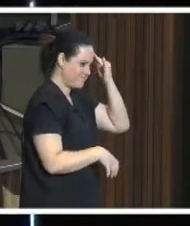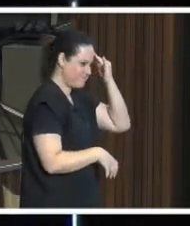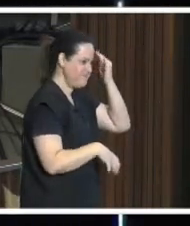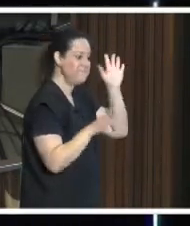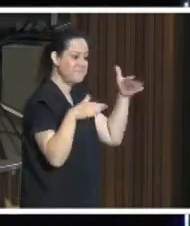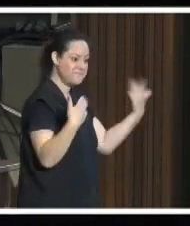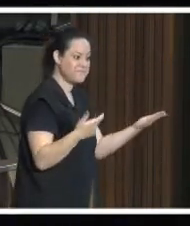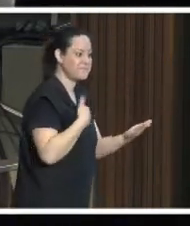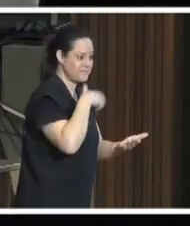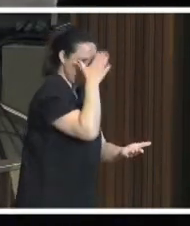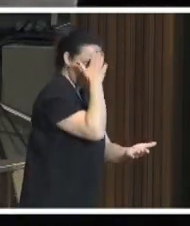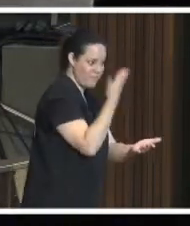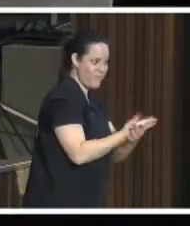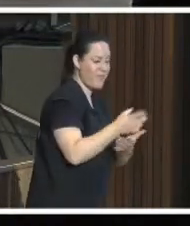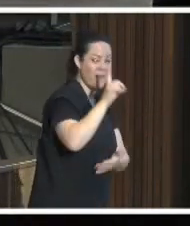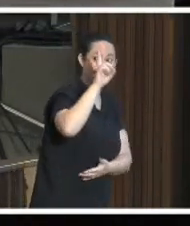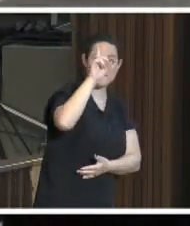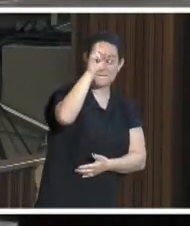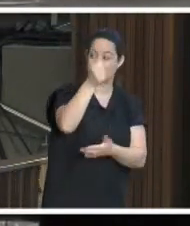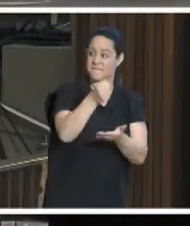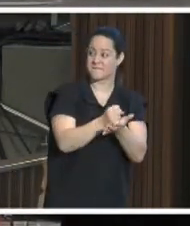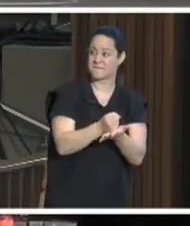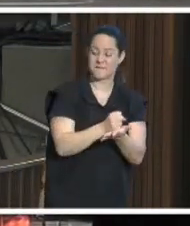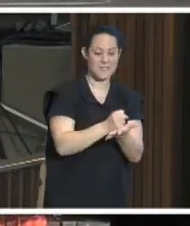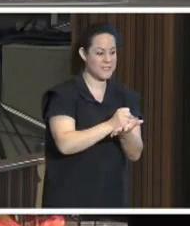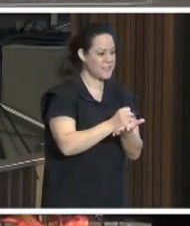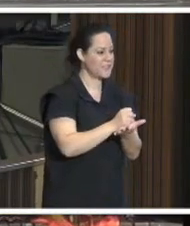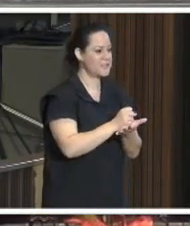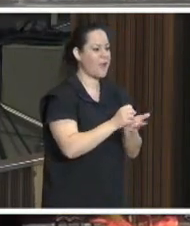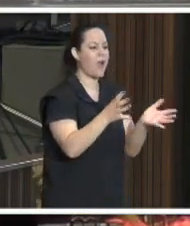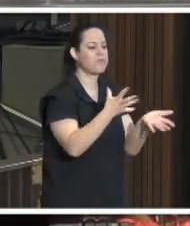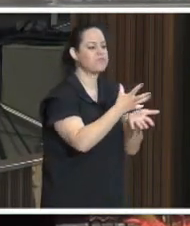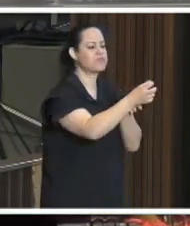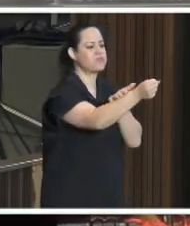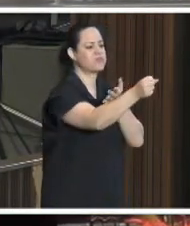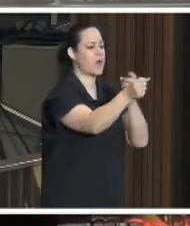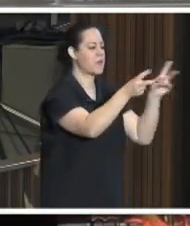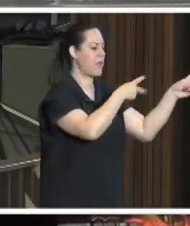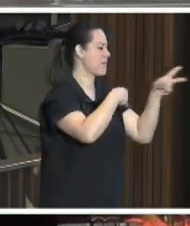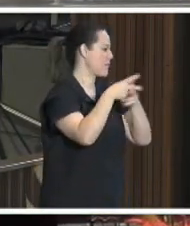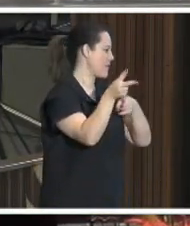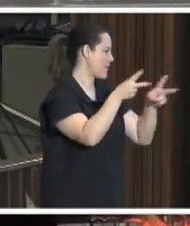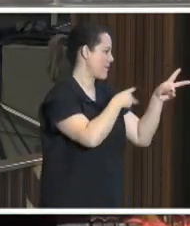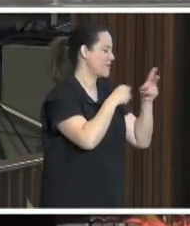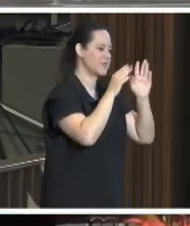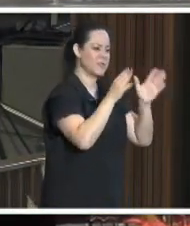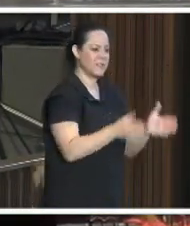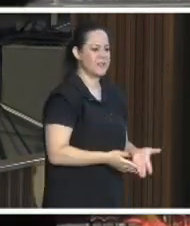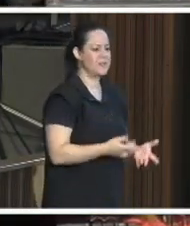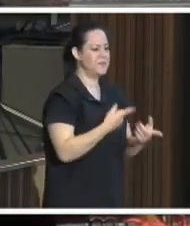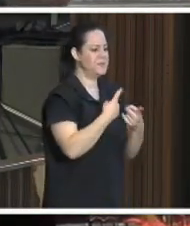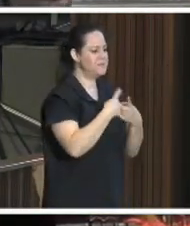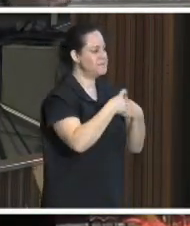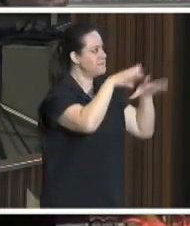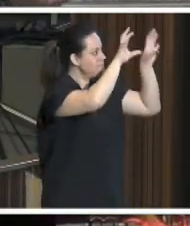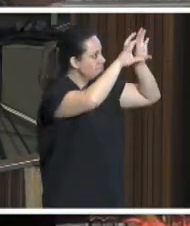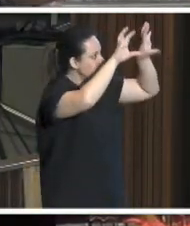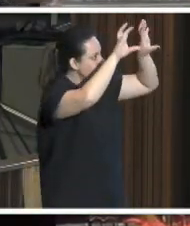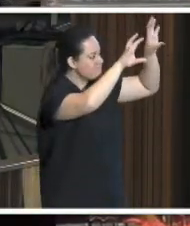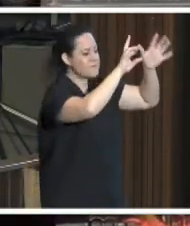Quando eu creio que Deus está no controle, passou o temporal. Porque a nuvem já é a